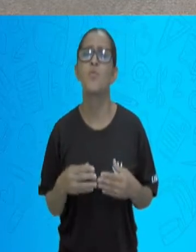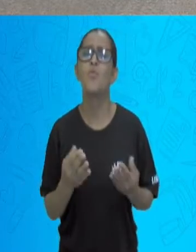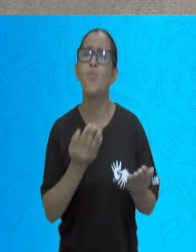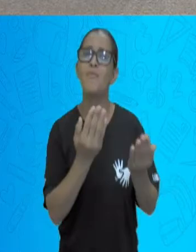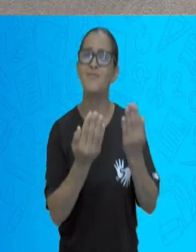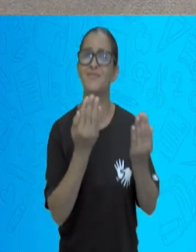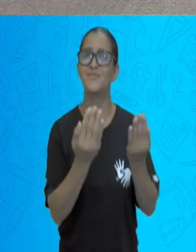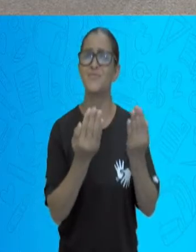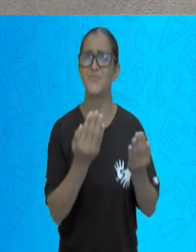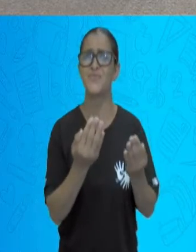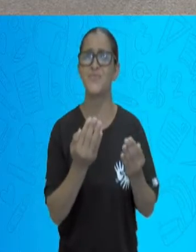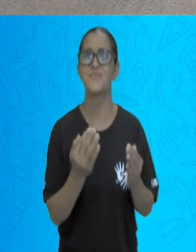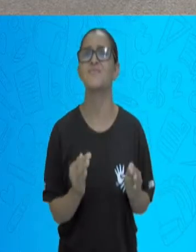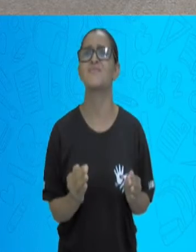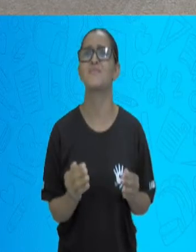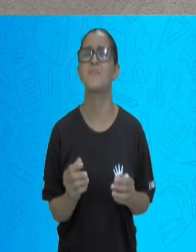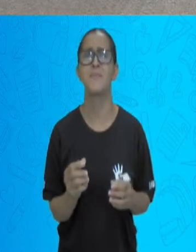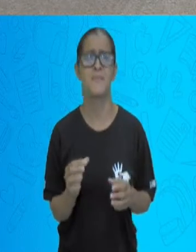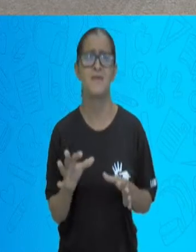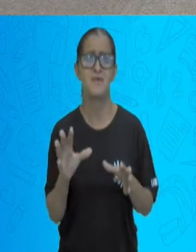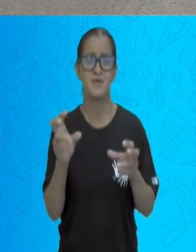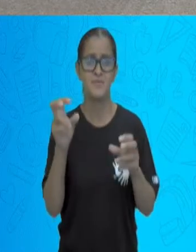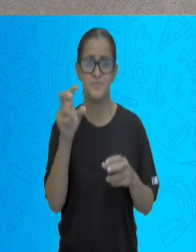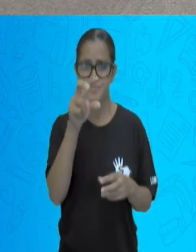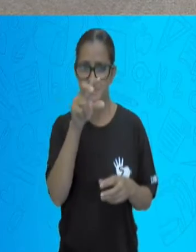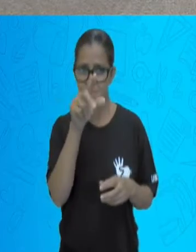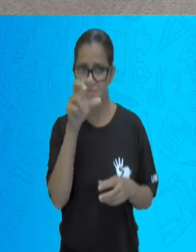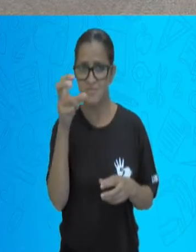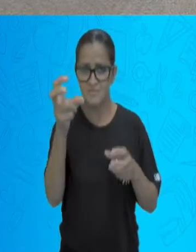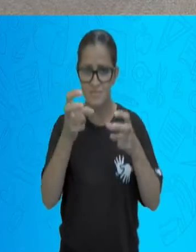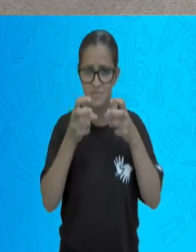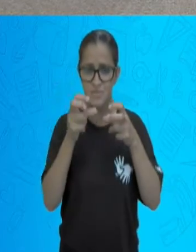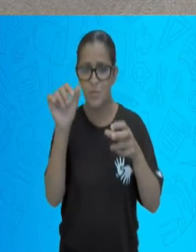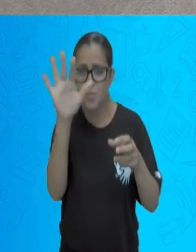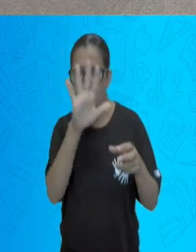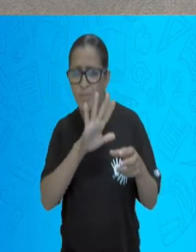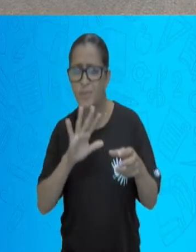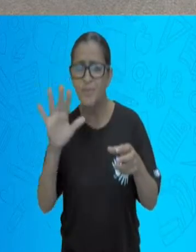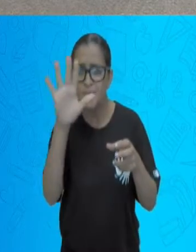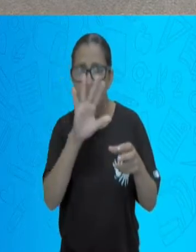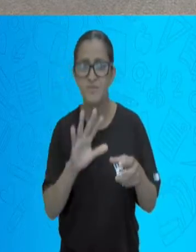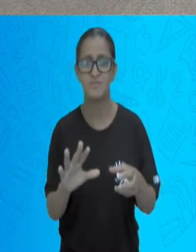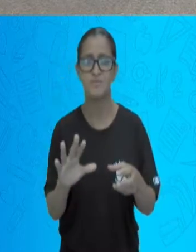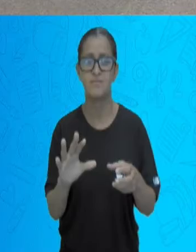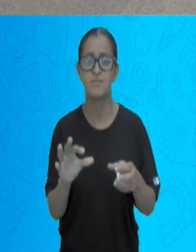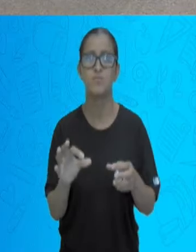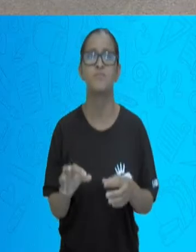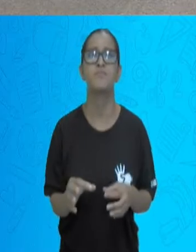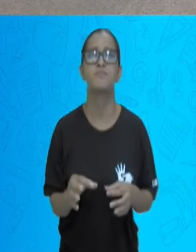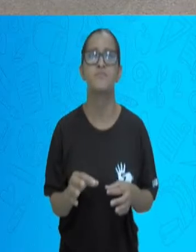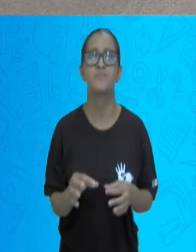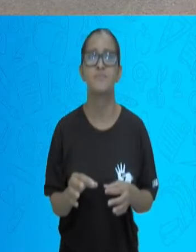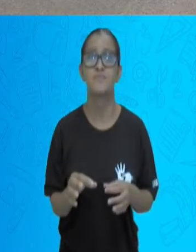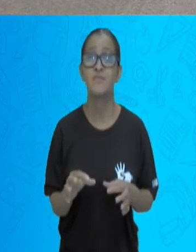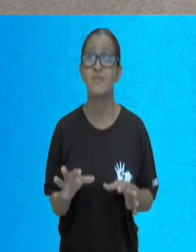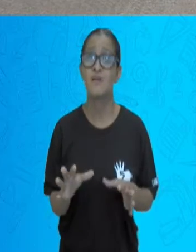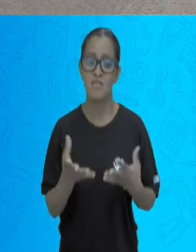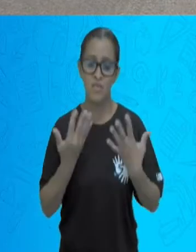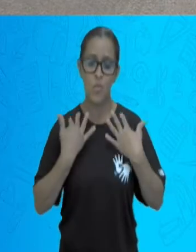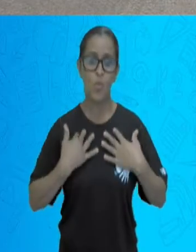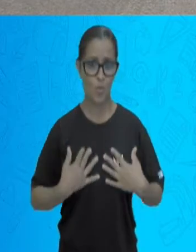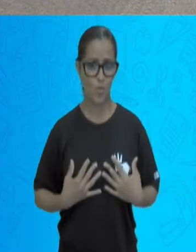assim, todo mundo já viu algum tipo de organização dentro de uma